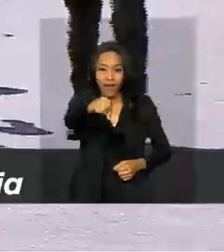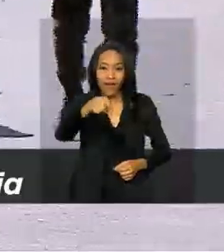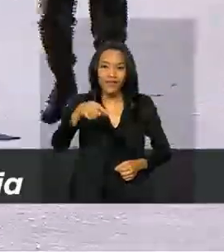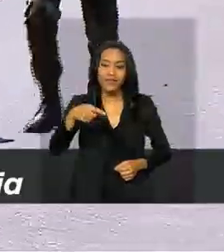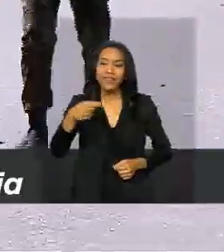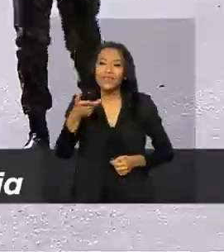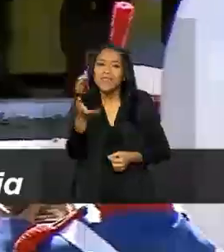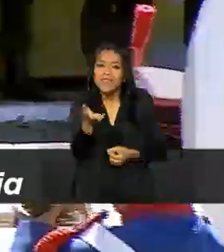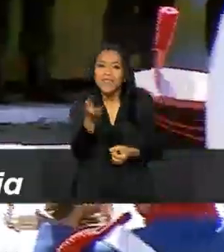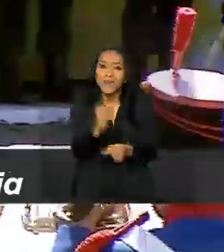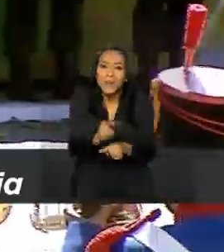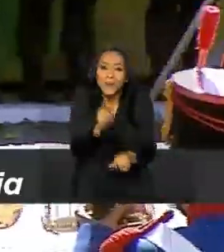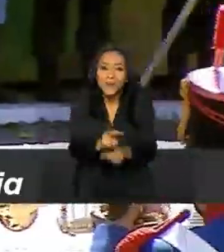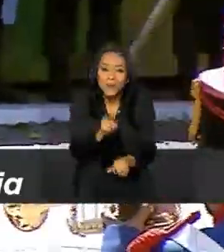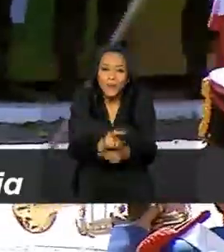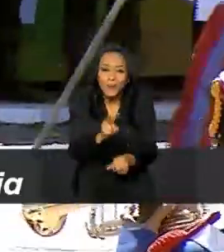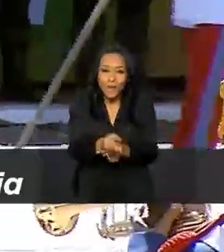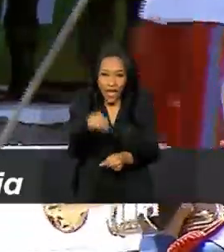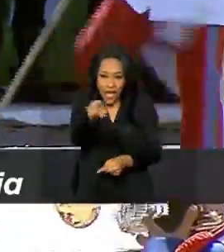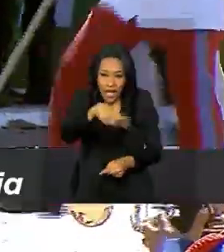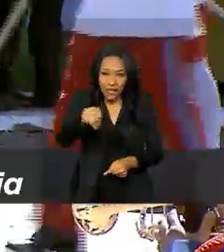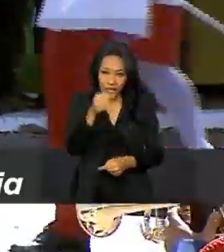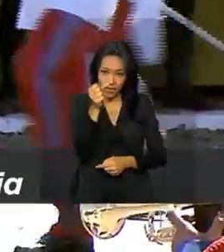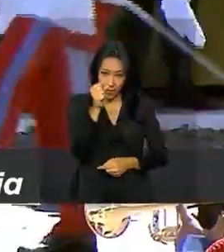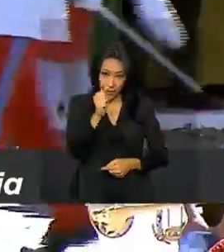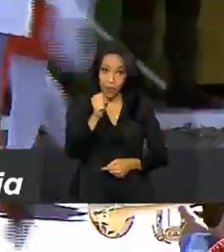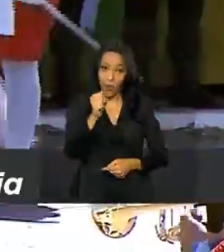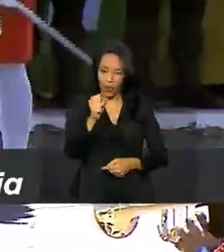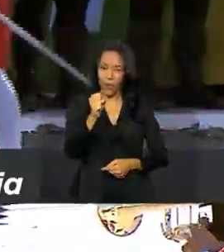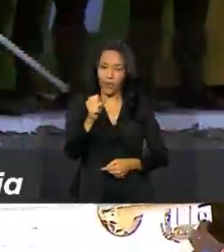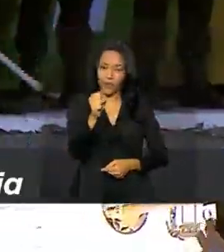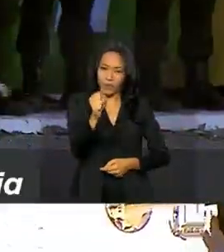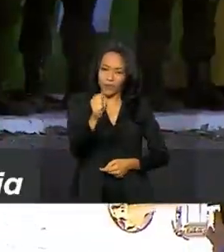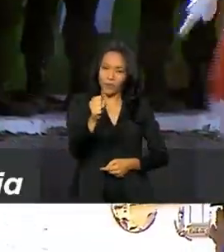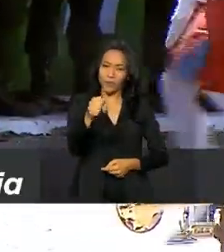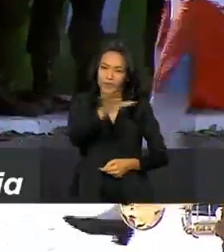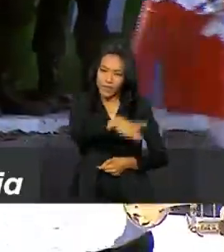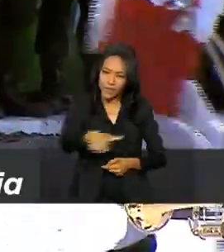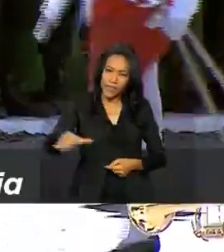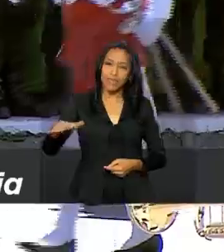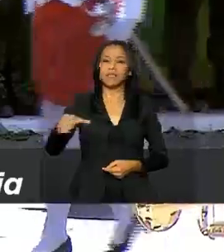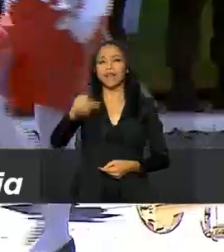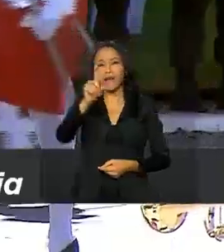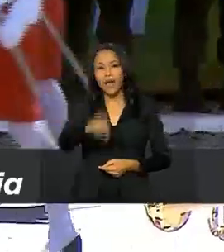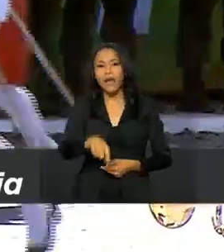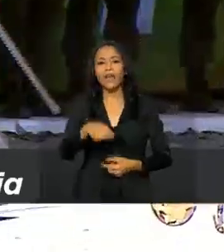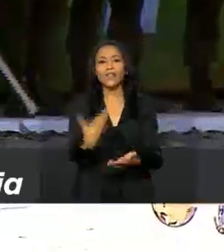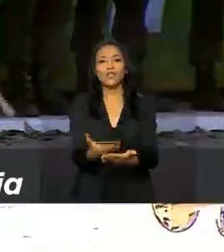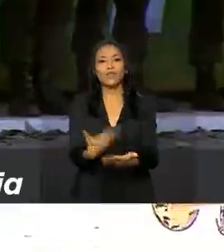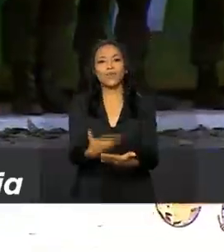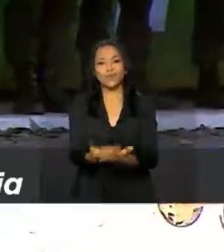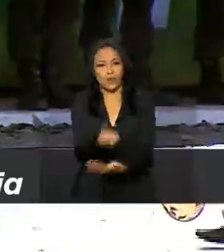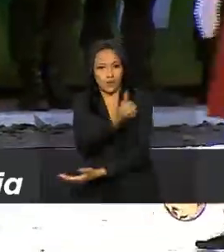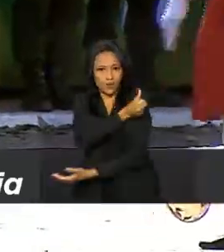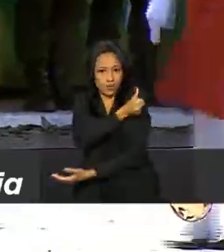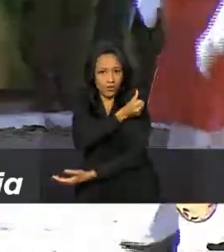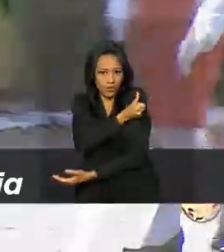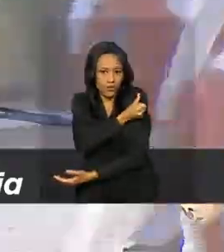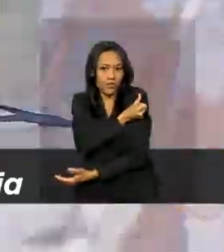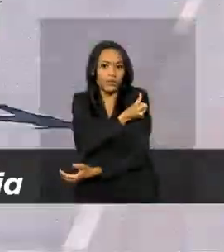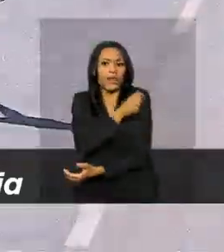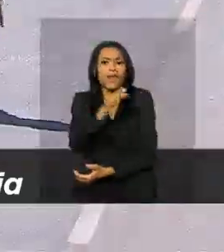Militar. E essas crianças, essas 8 crianças que estão conduzindo, elas são do 6º ano do ensino fundamental, são